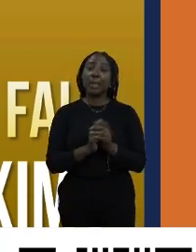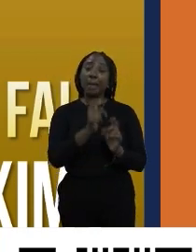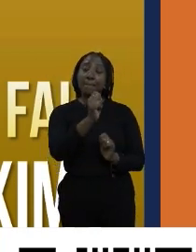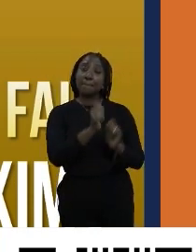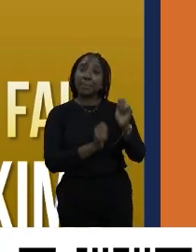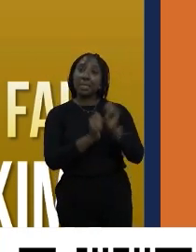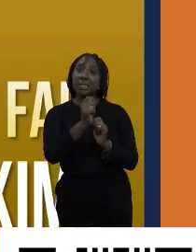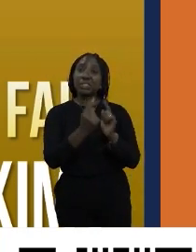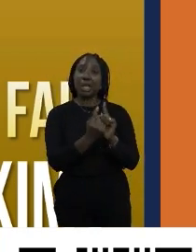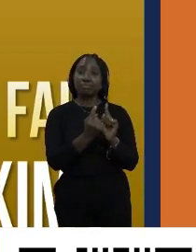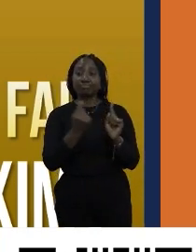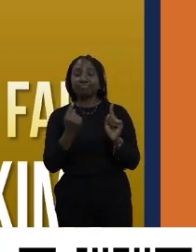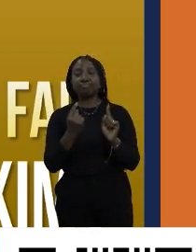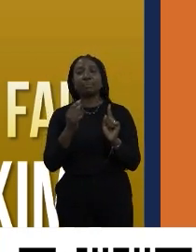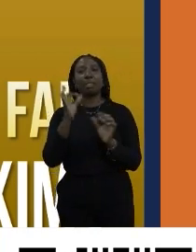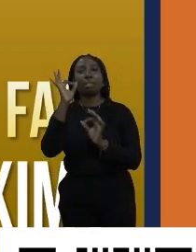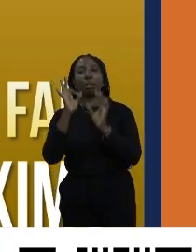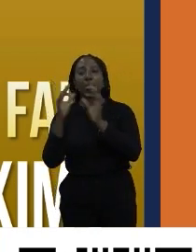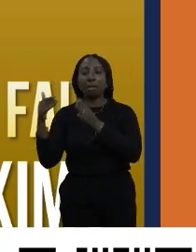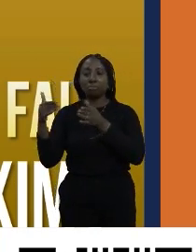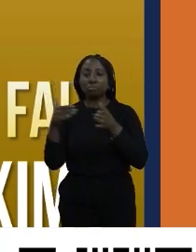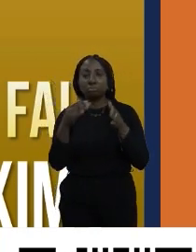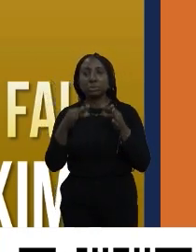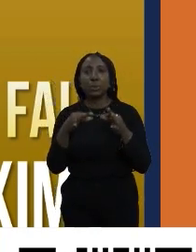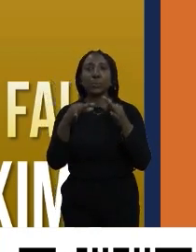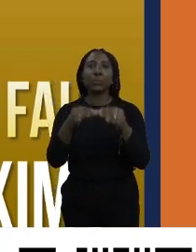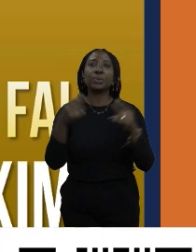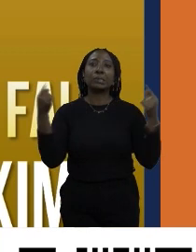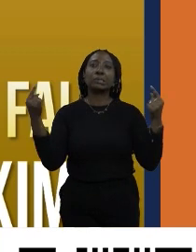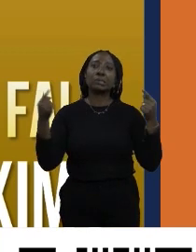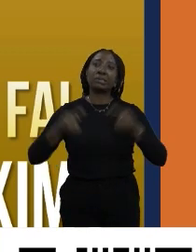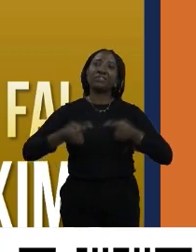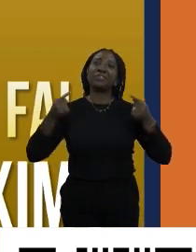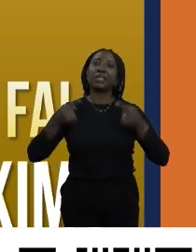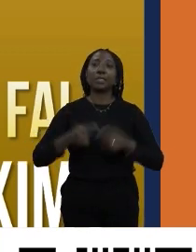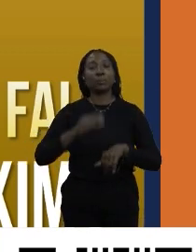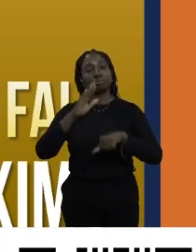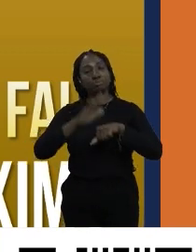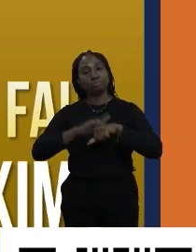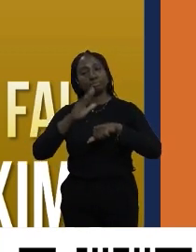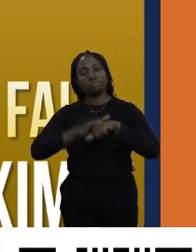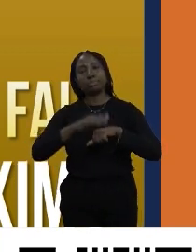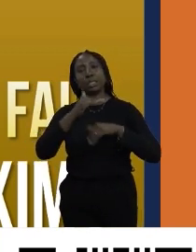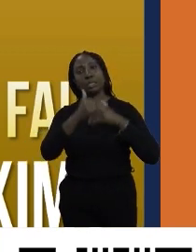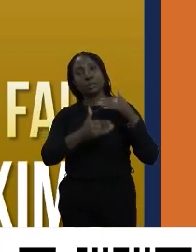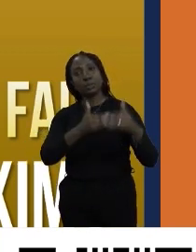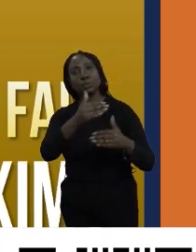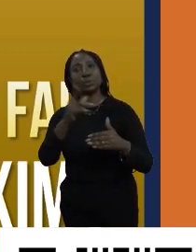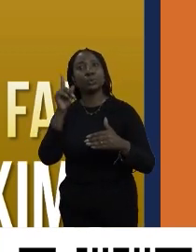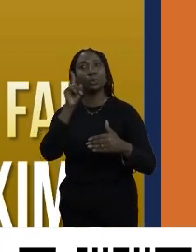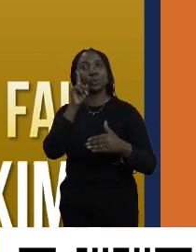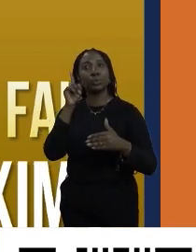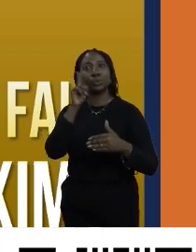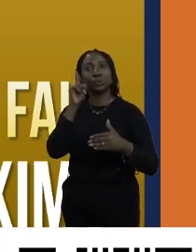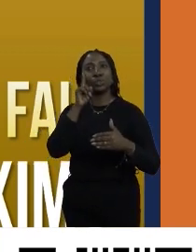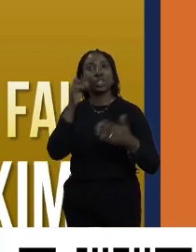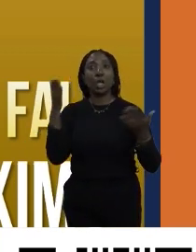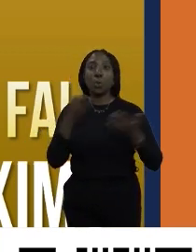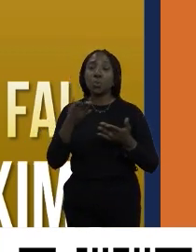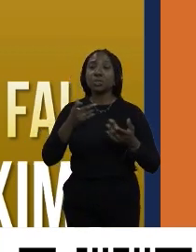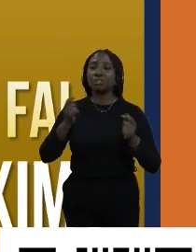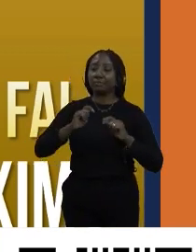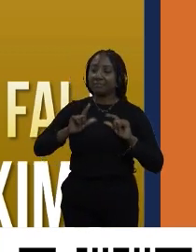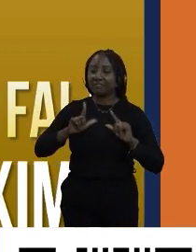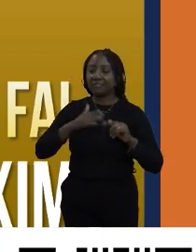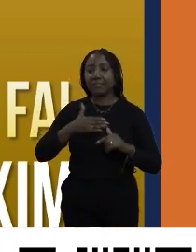planejamento, entender o caminho que você tem que fazer. Desafio, gente. Se desafiem constantemente. Eu estou performando hoje,